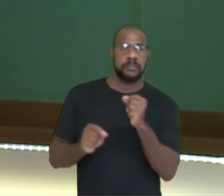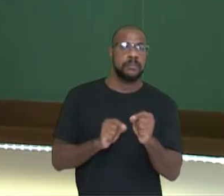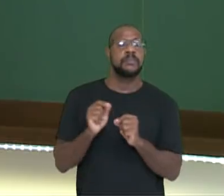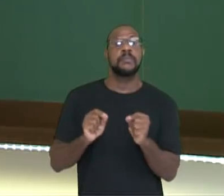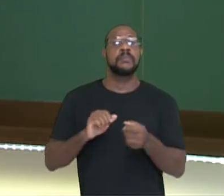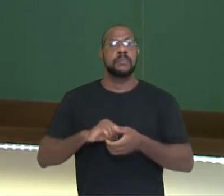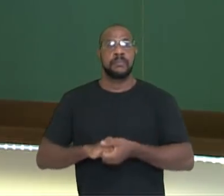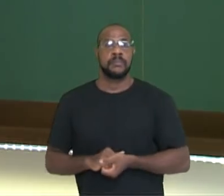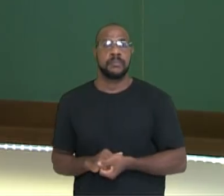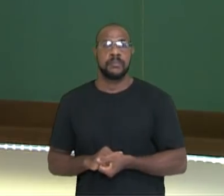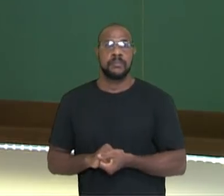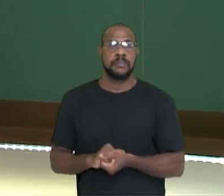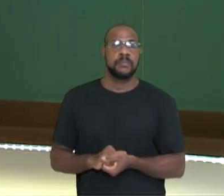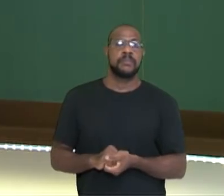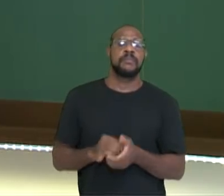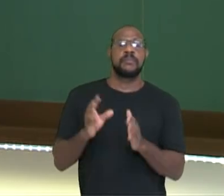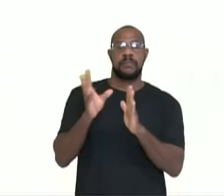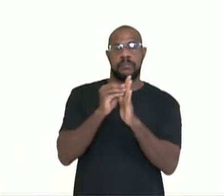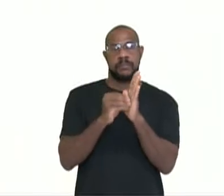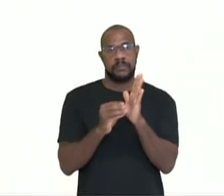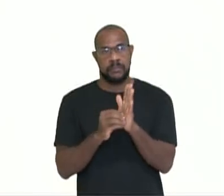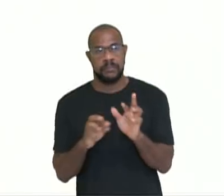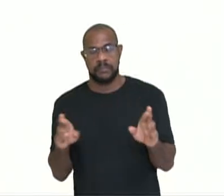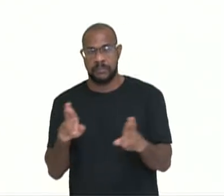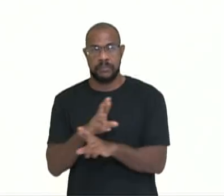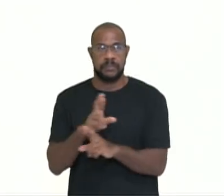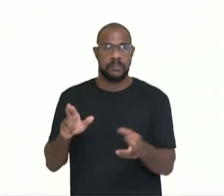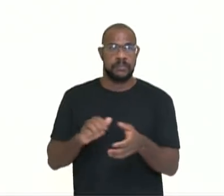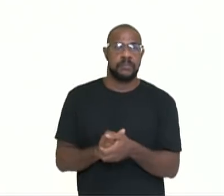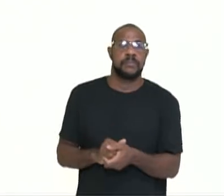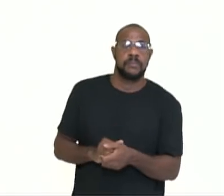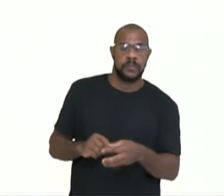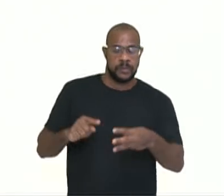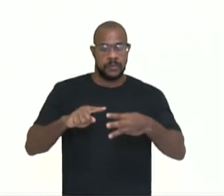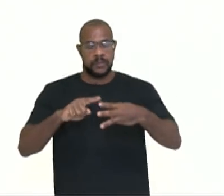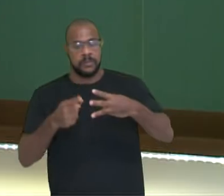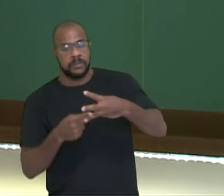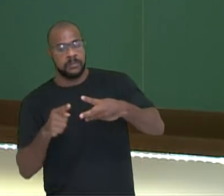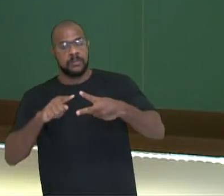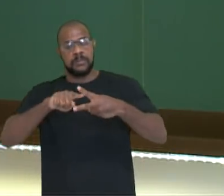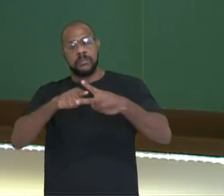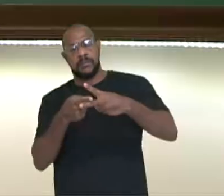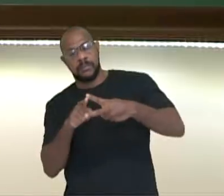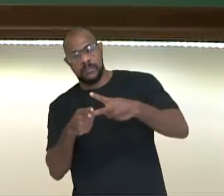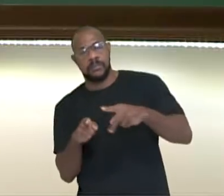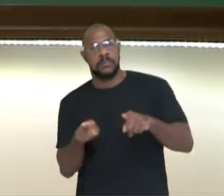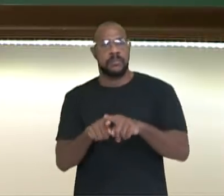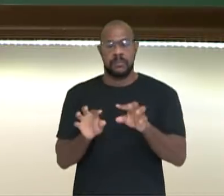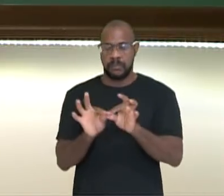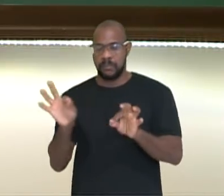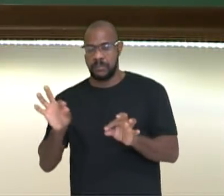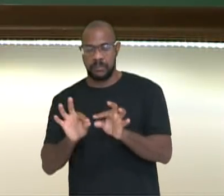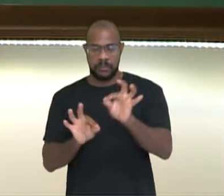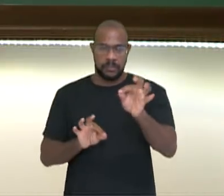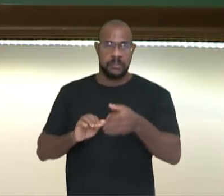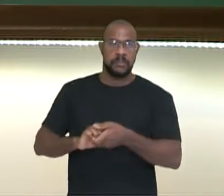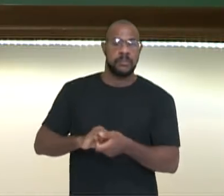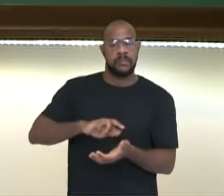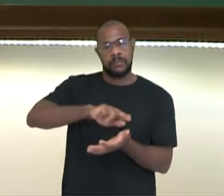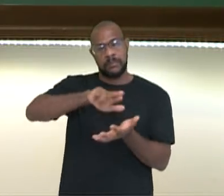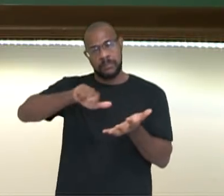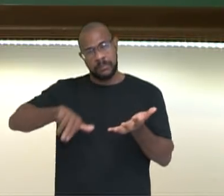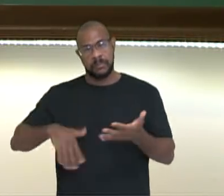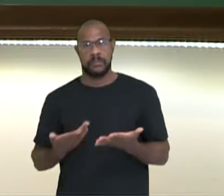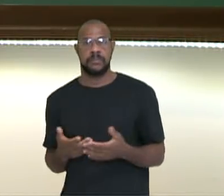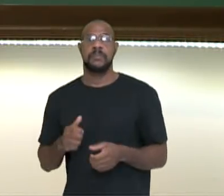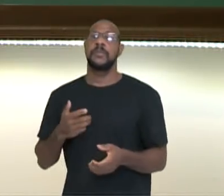vimos os conteúdos relativos a ângulo central, comprimentos de arcos e comprimento de circunferência. Eu espero que